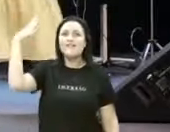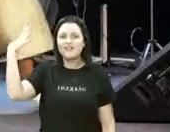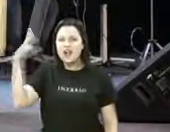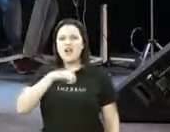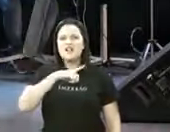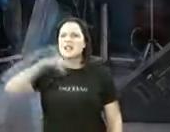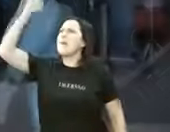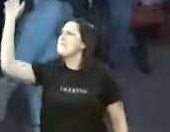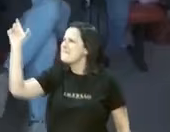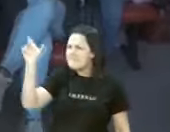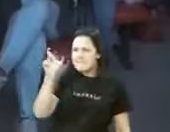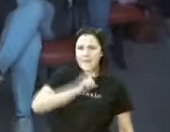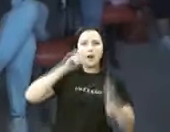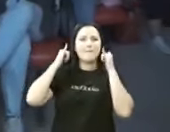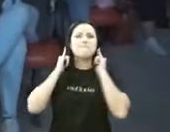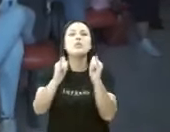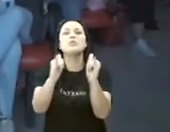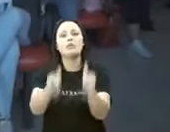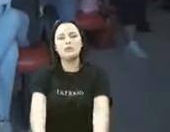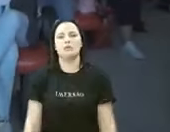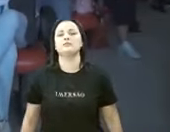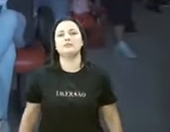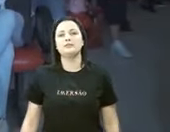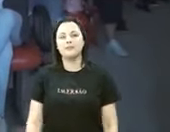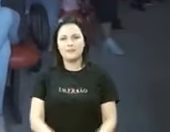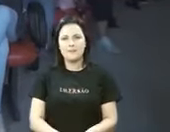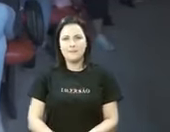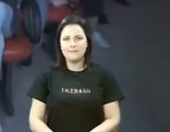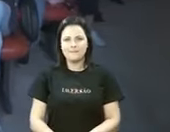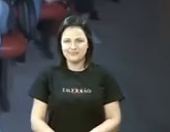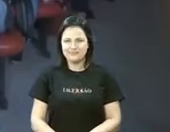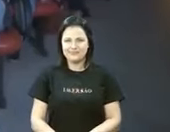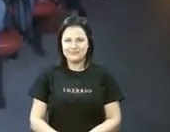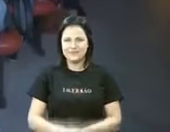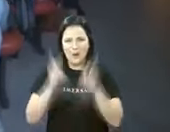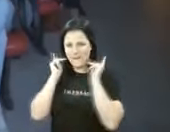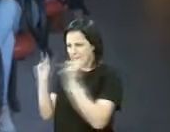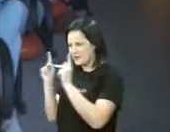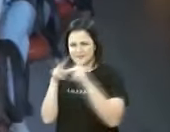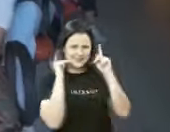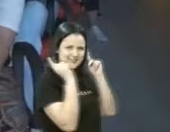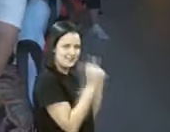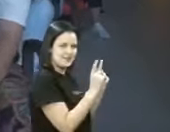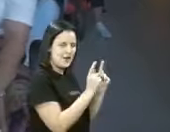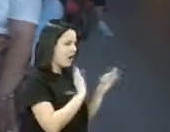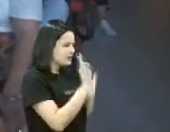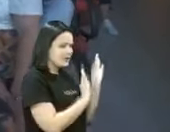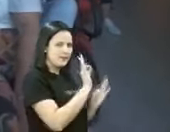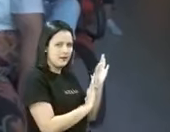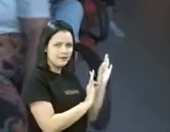a ter palavra profética. Você pode ser profeta para quem está do teu lado, pegar na mão dele e falar para ele: se